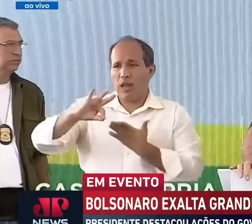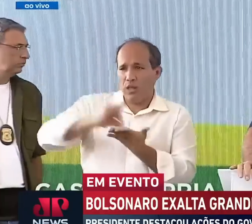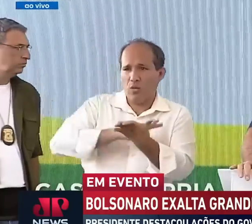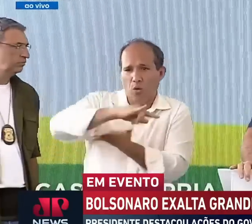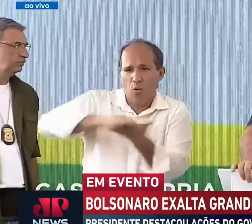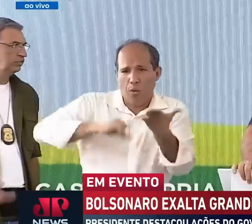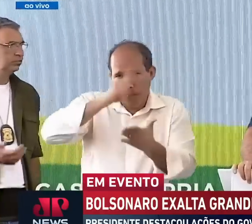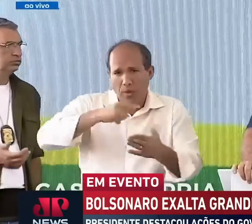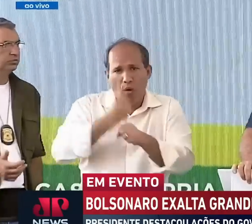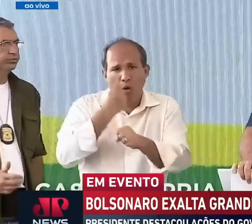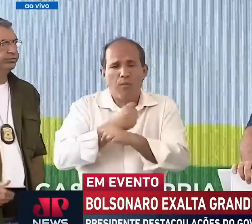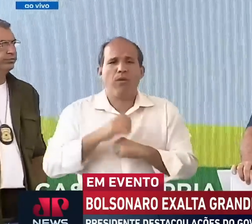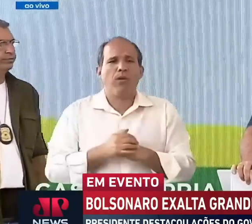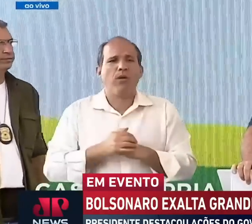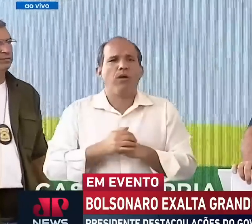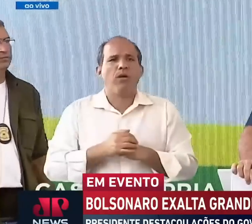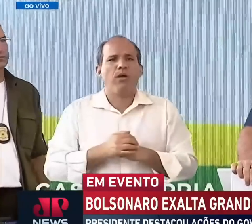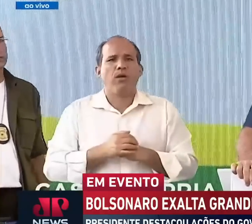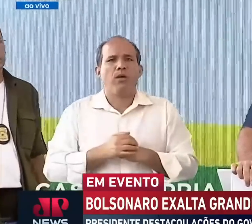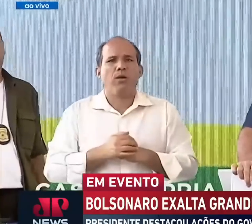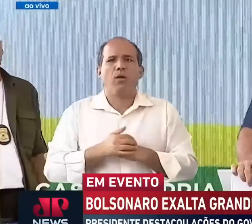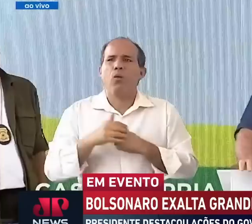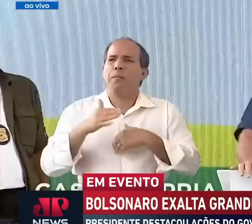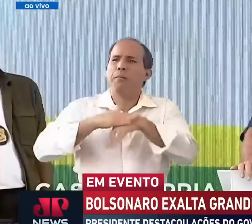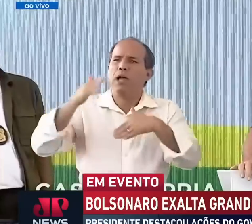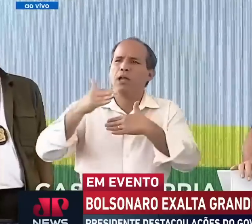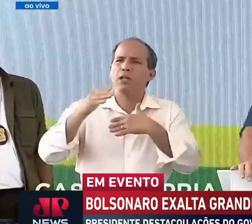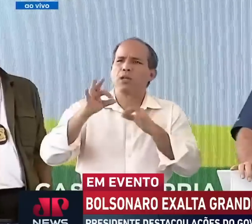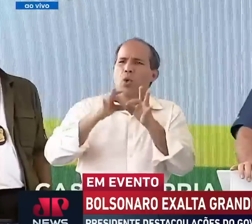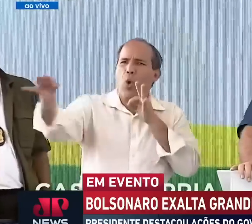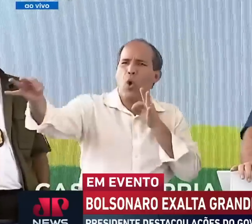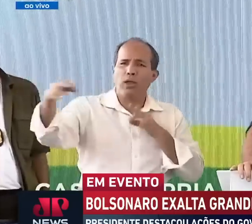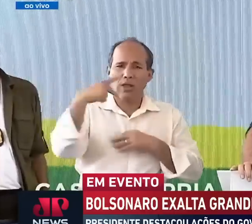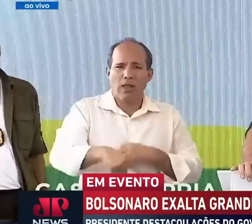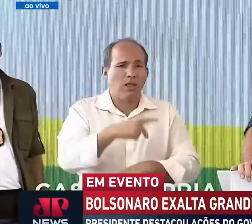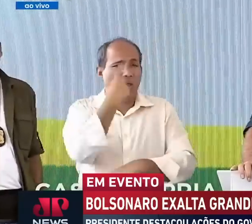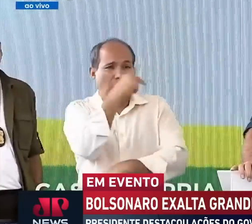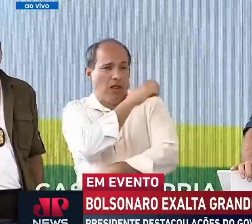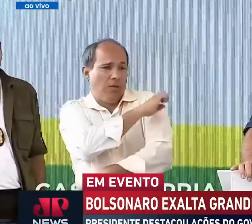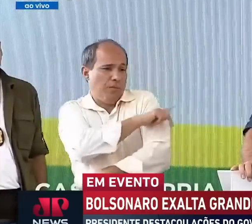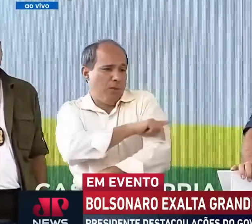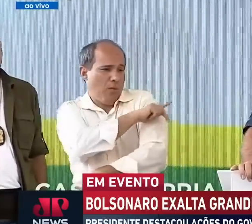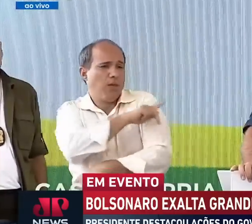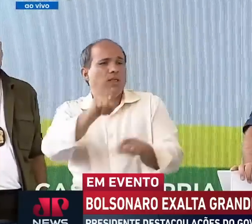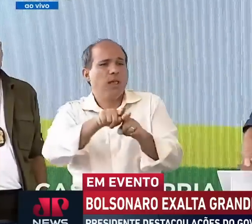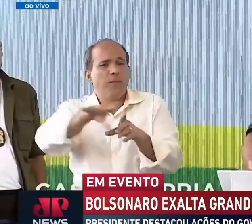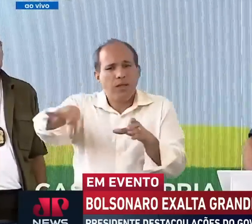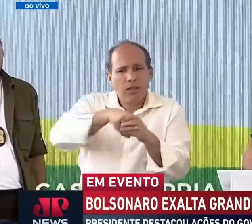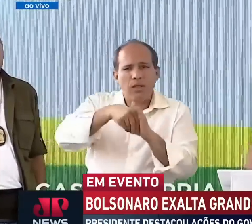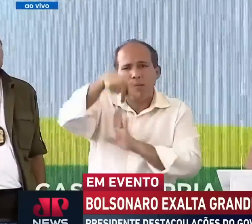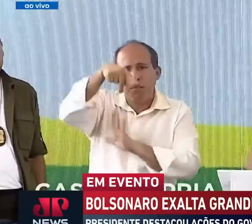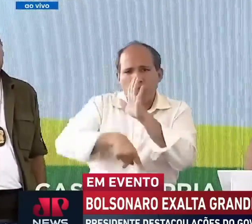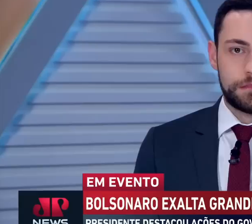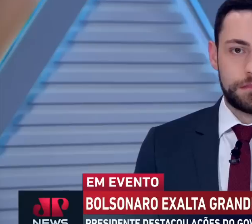ordem de serviço para que pontos mais distantes do Piauí também fizesse parte da transposição